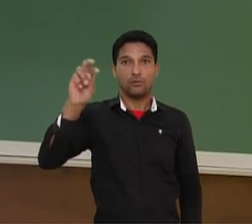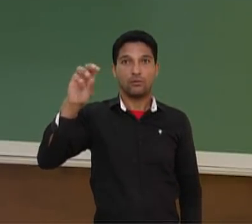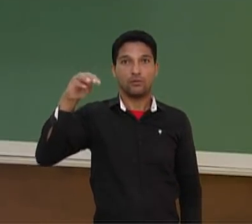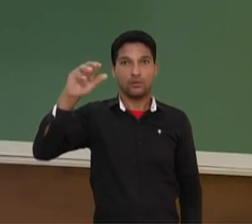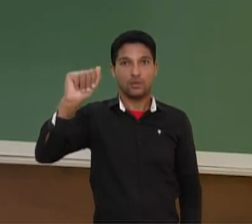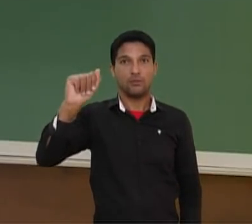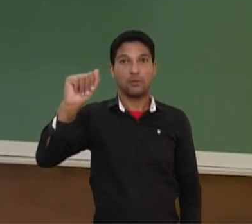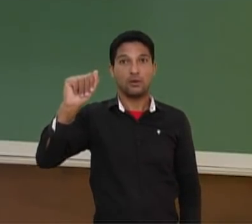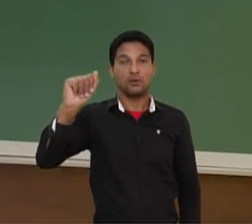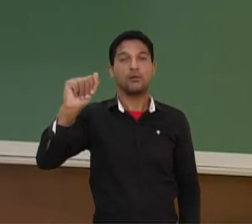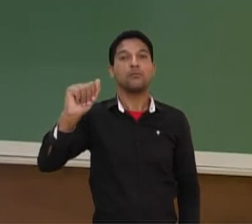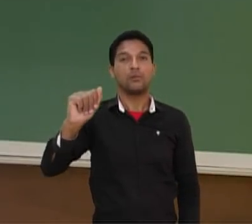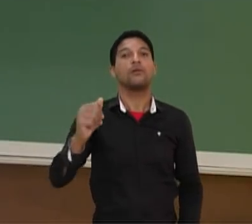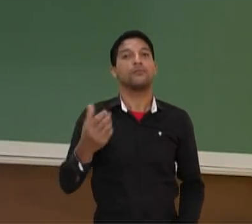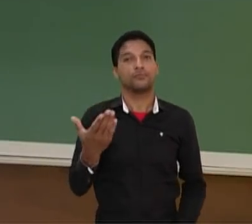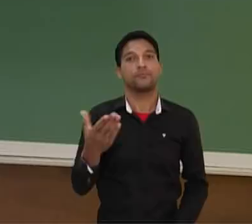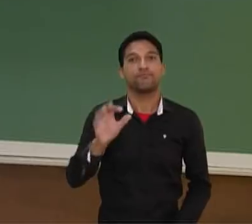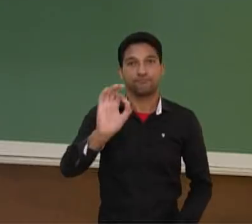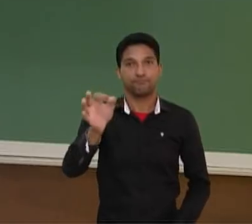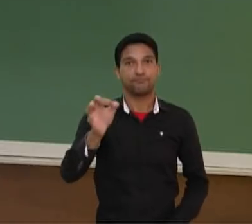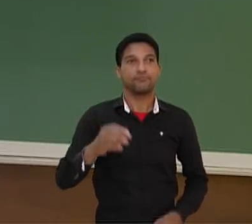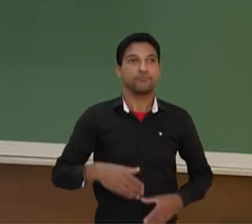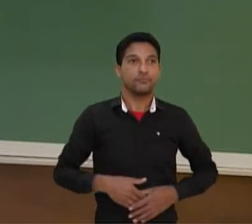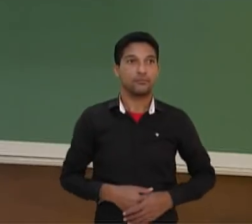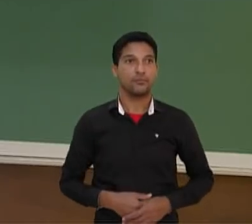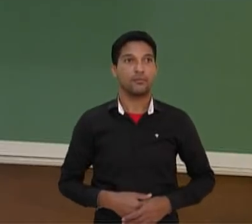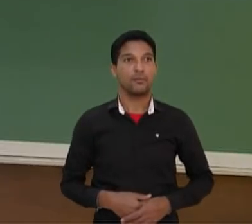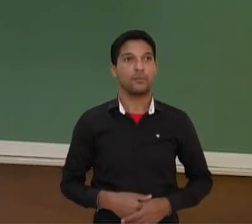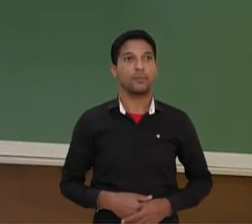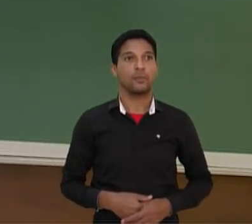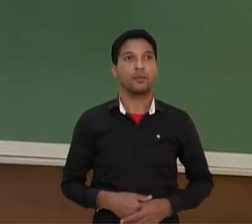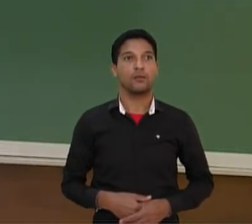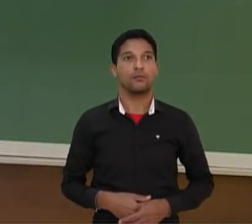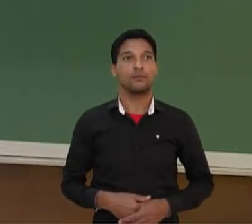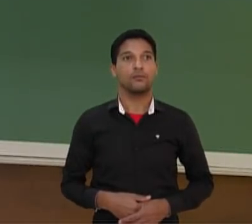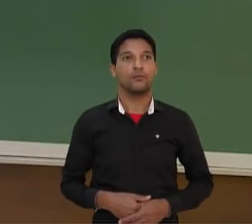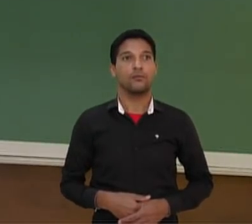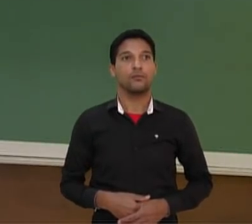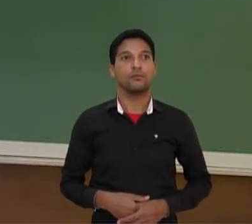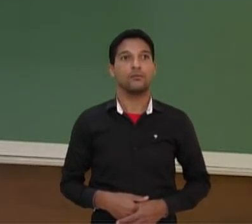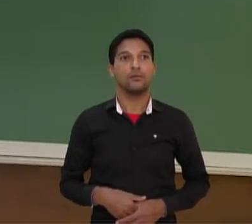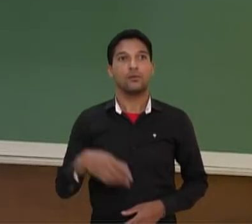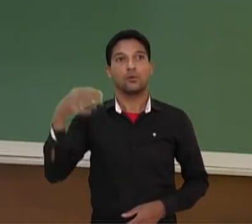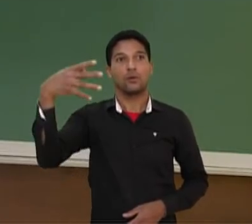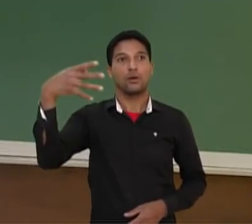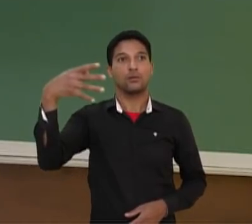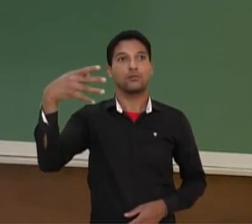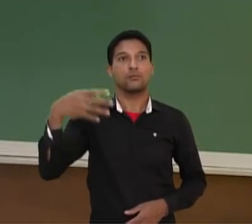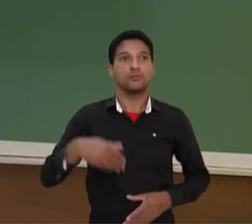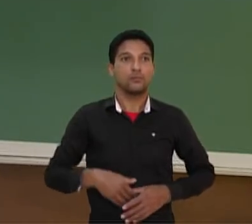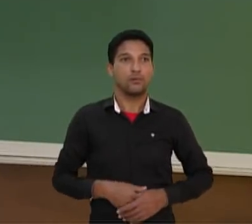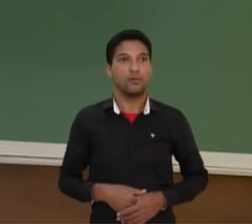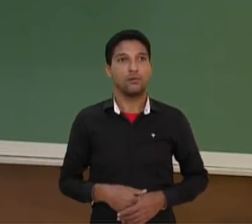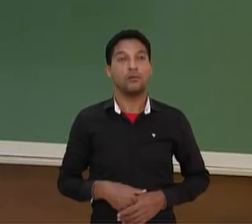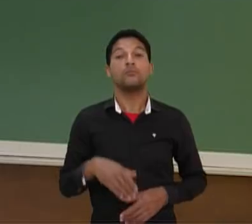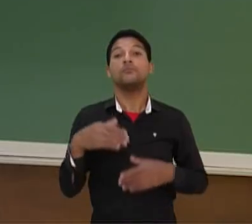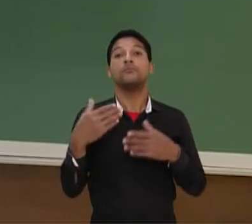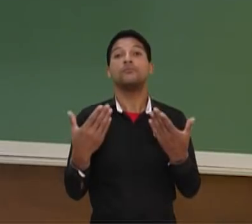propriamente dito? Pode. Mas só paralelogramo, tá bom. Beleza? Número 4 é